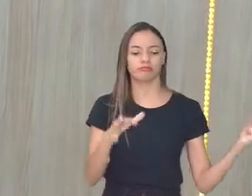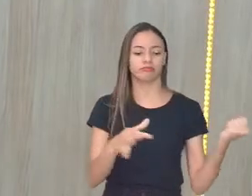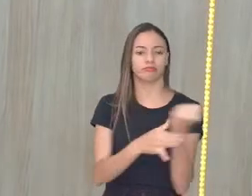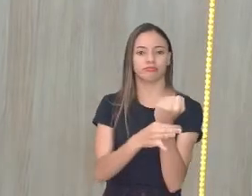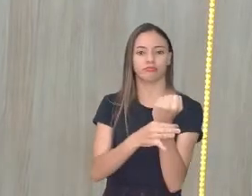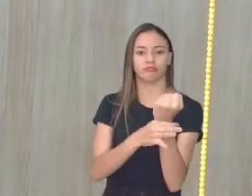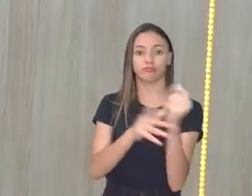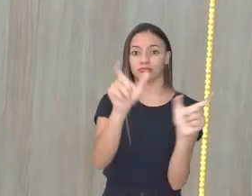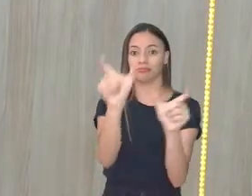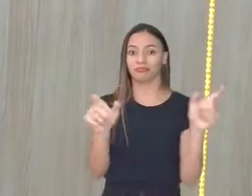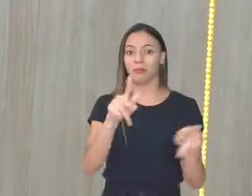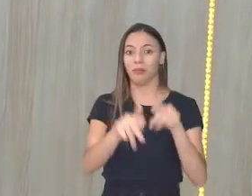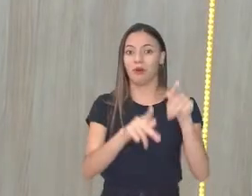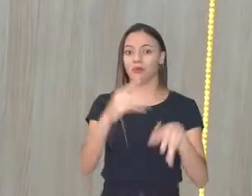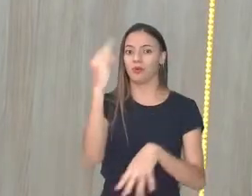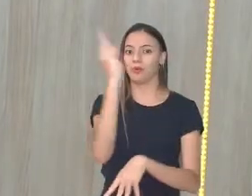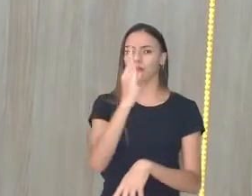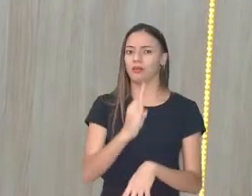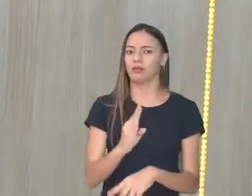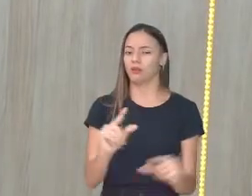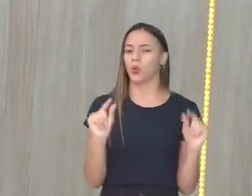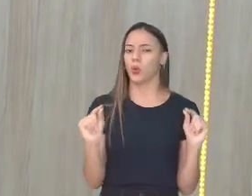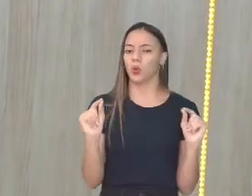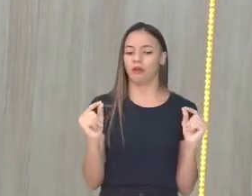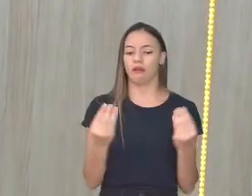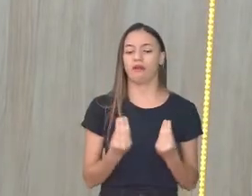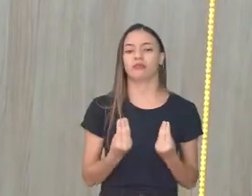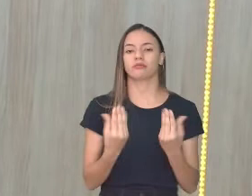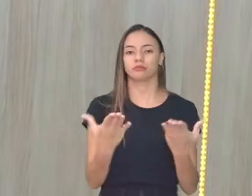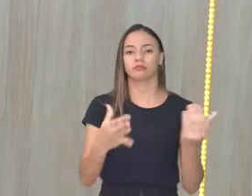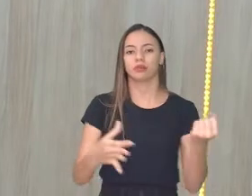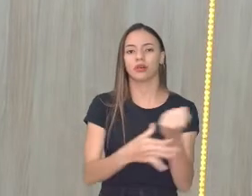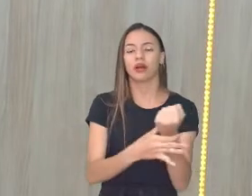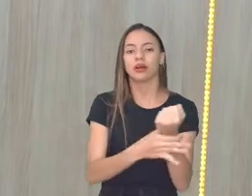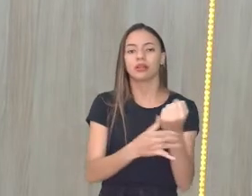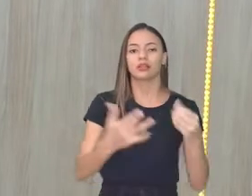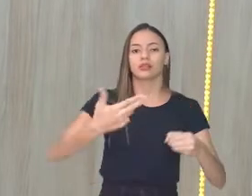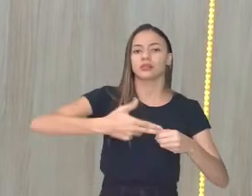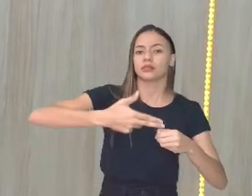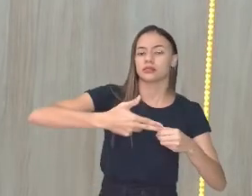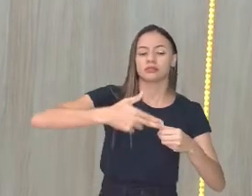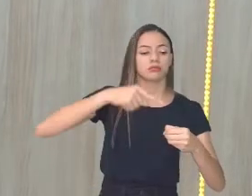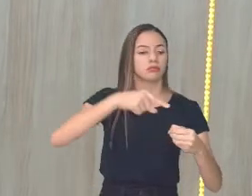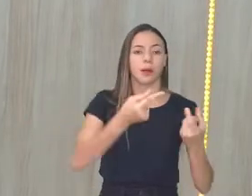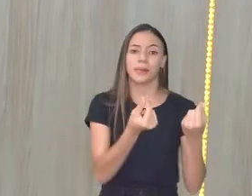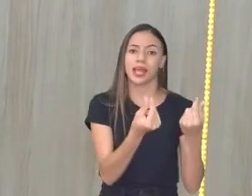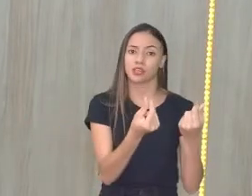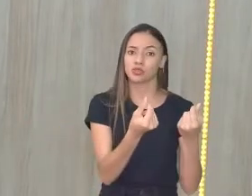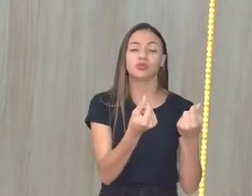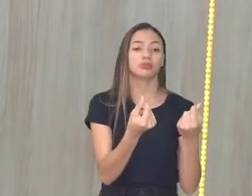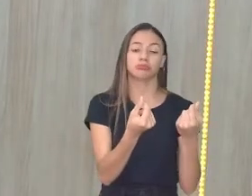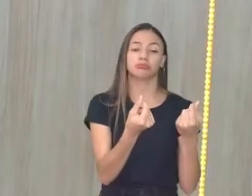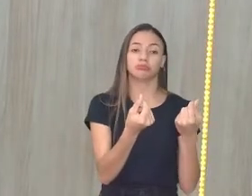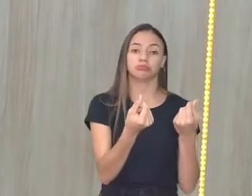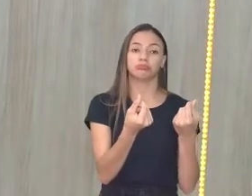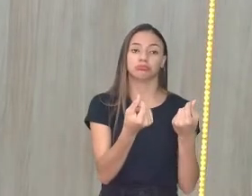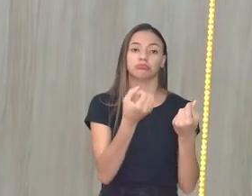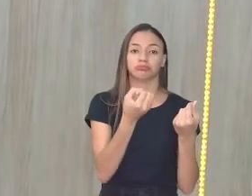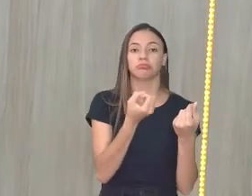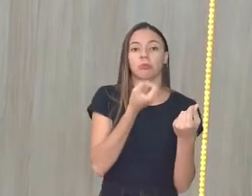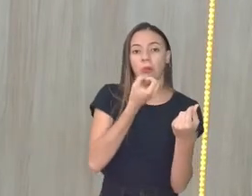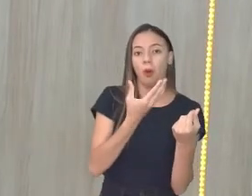aos brasileiros e brasileiras combustíveis, né, a preços acessíveis, de forma que